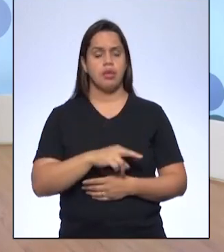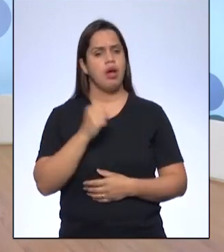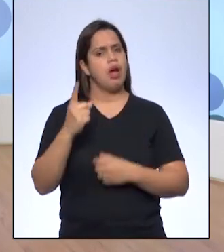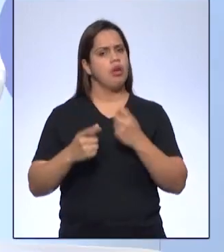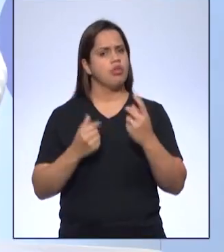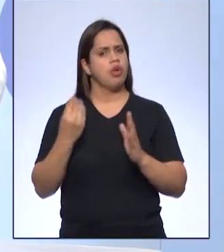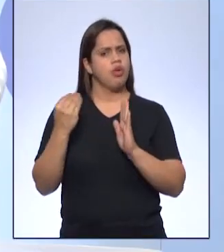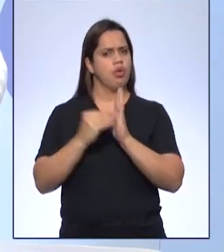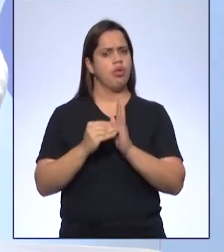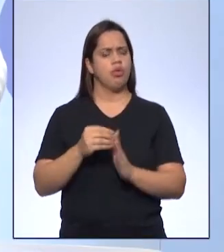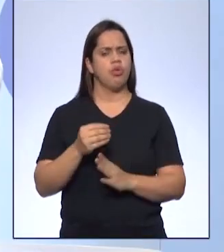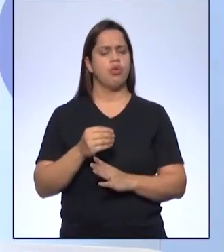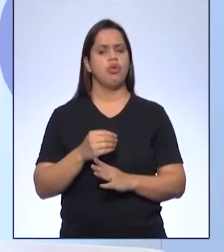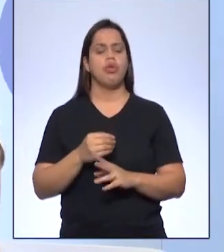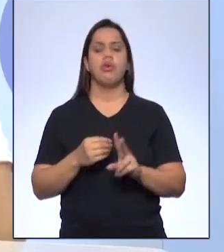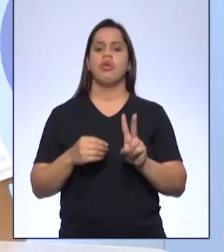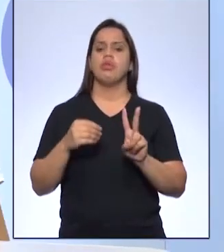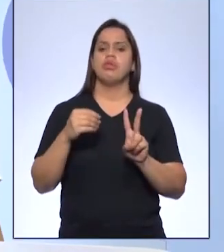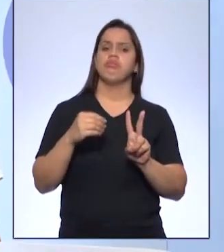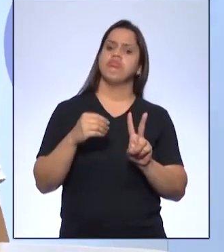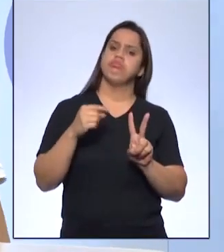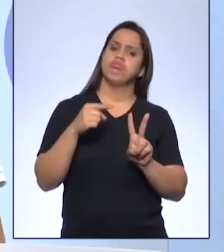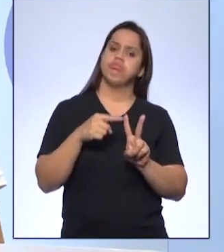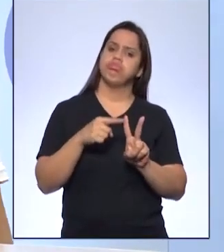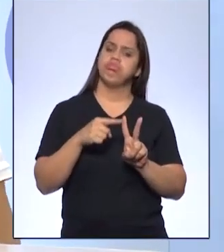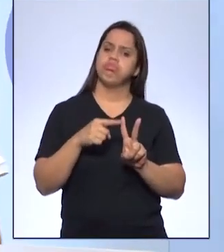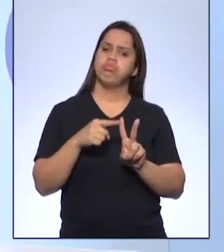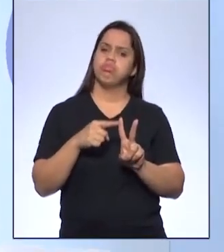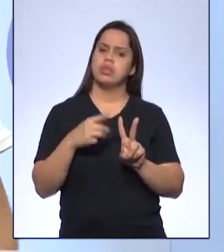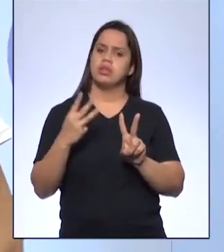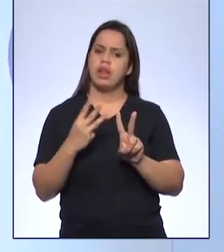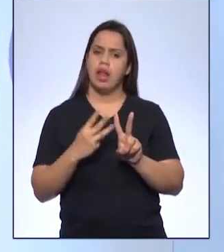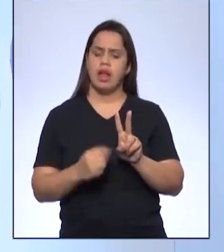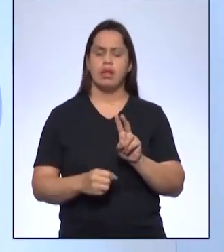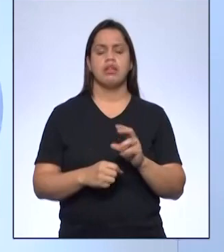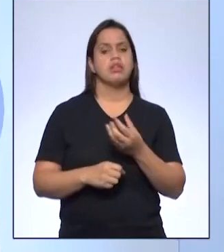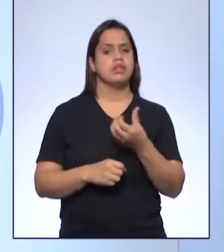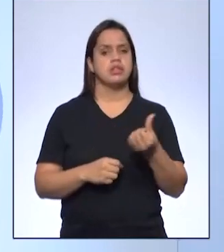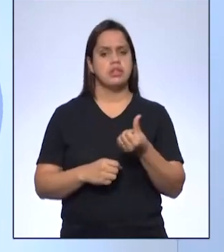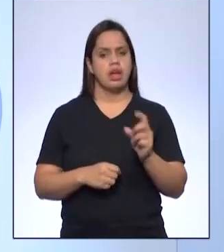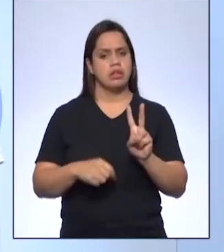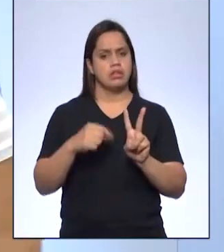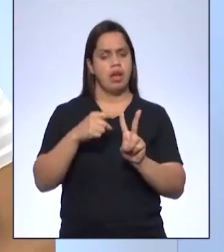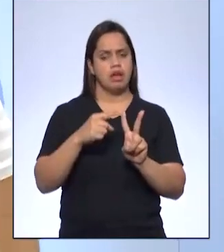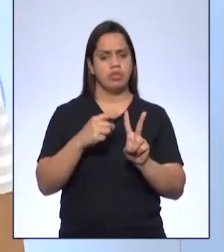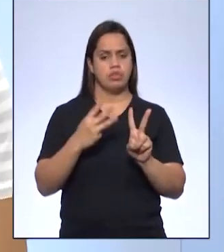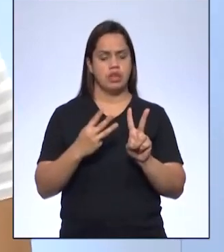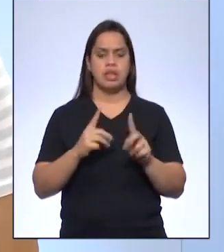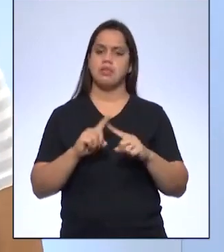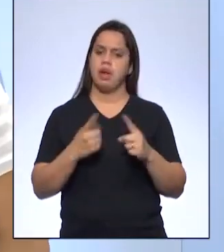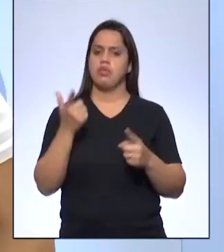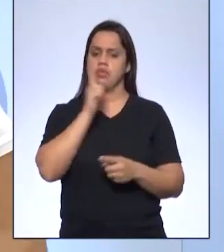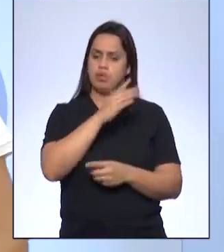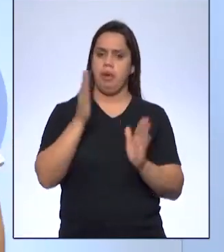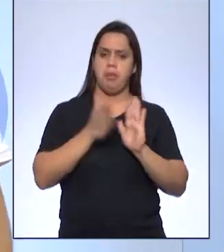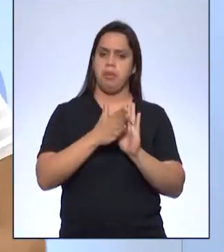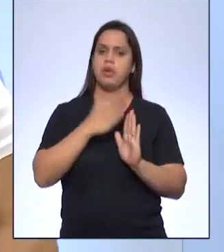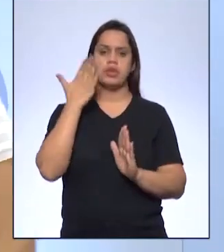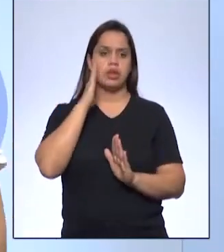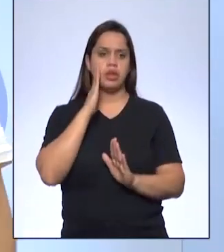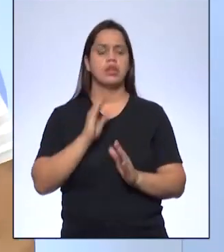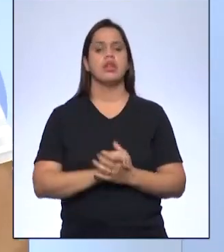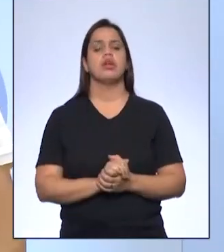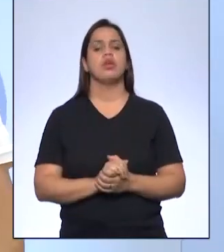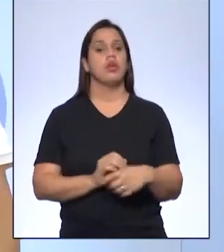apenas 6 raiz de 3, mas uma grande parte entendeu a proposta do exercício e chegou no 12 raiz de 3,